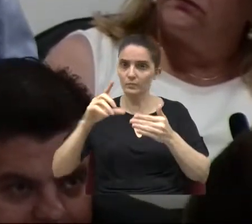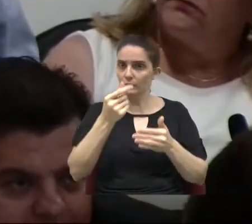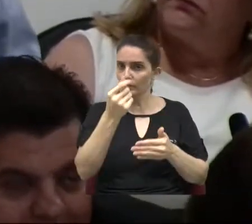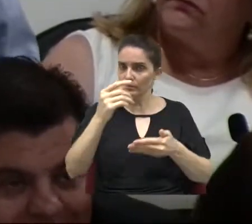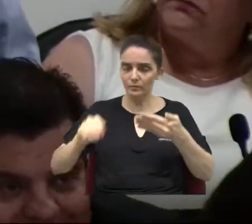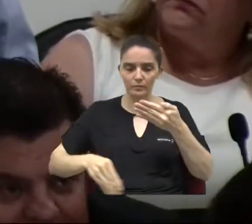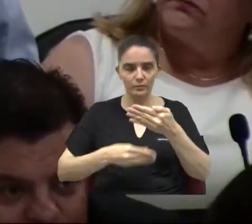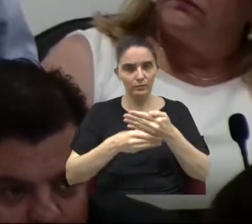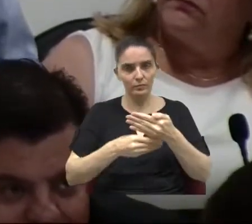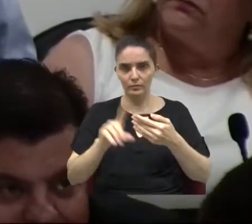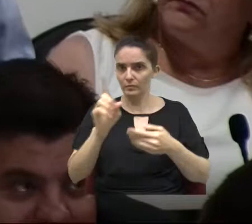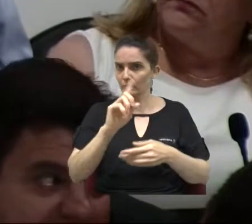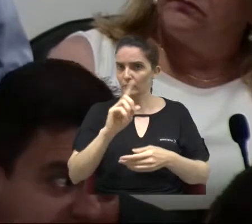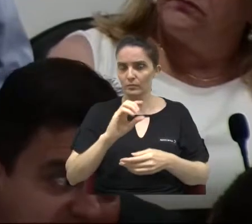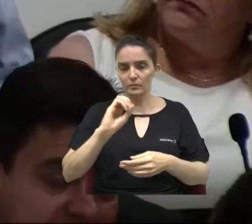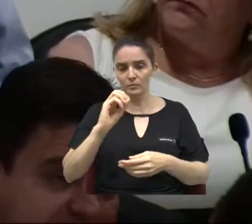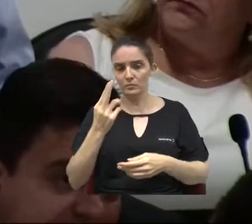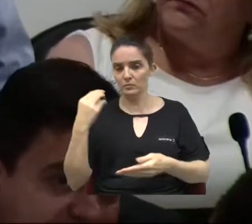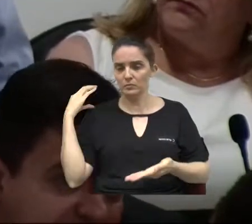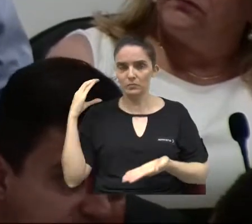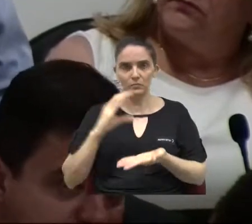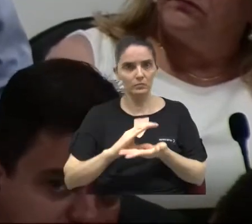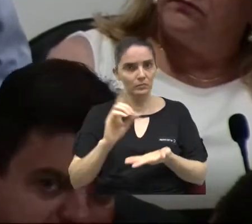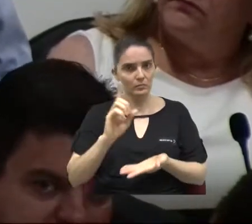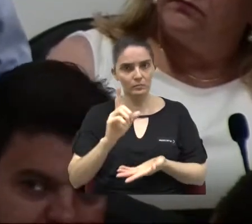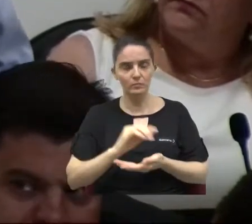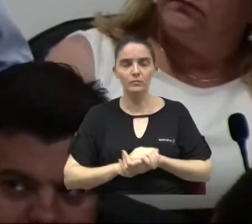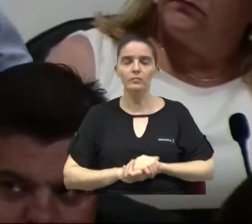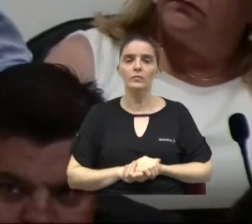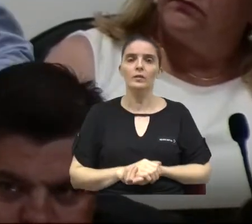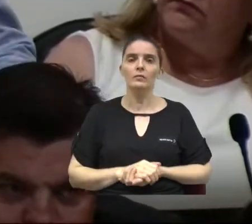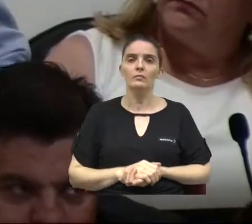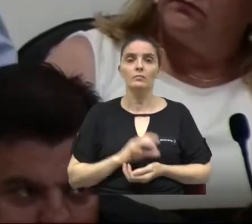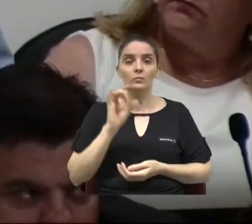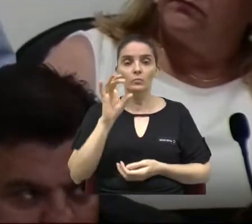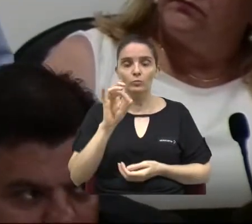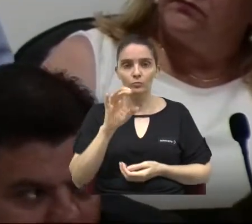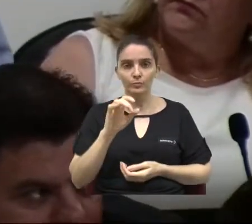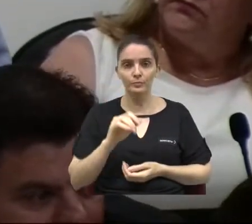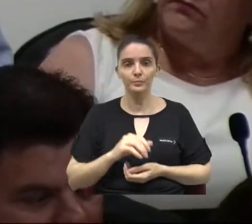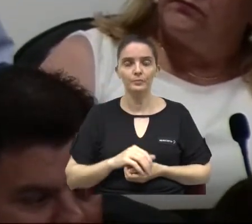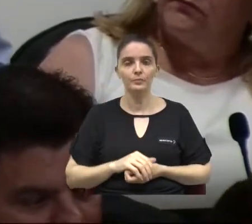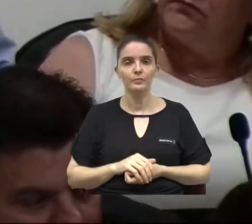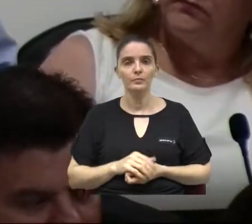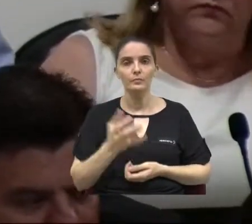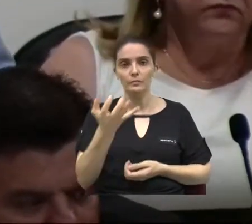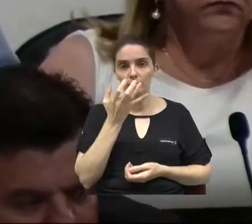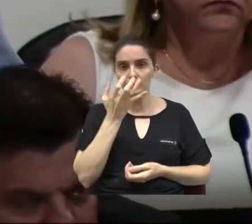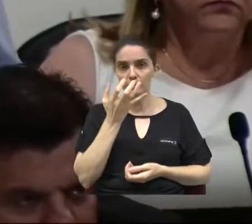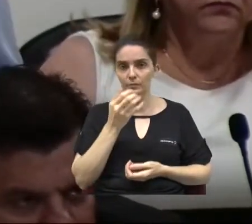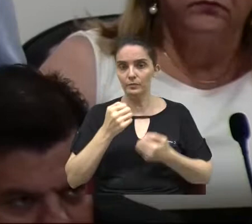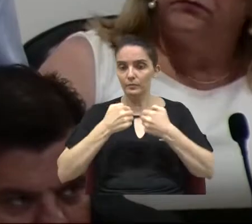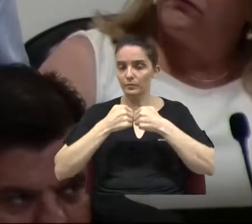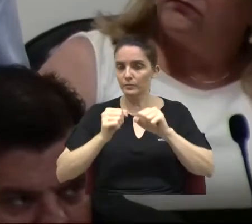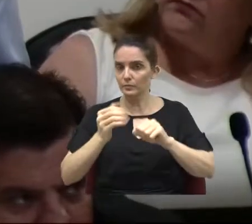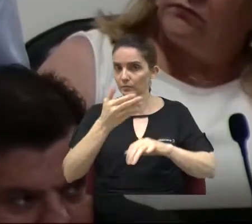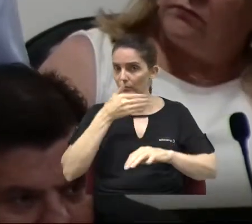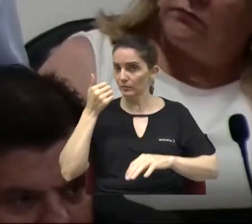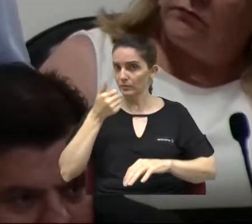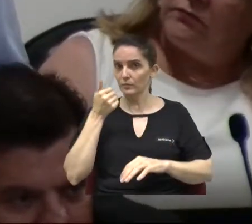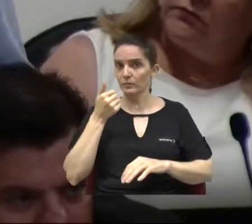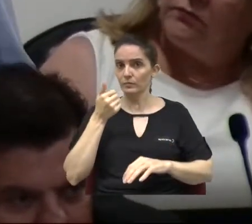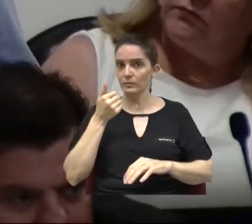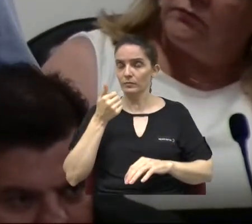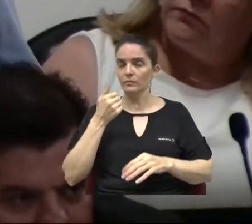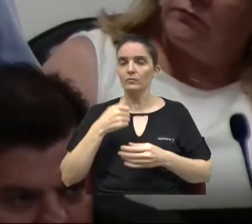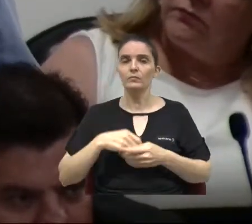momento demos a flexibilidade total para que o transporte público se tornasse a situação. Eu tenho aqui